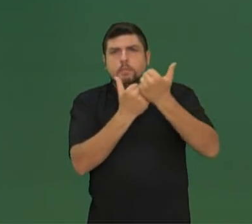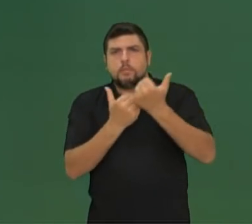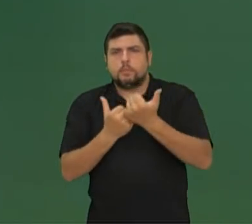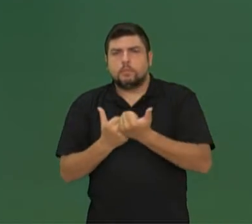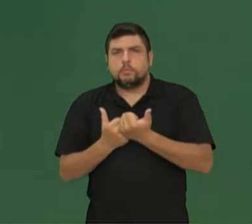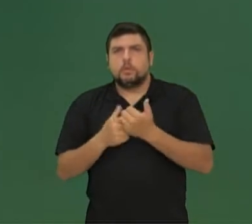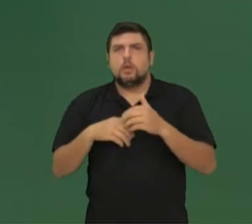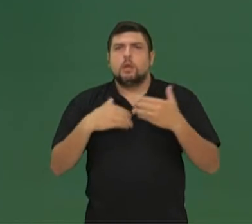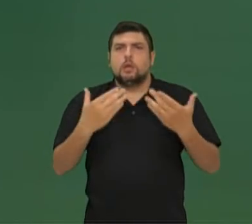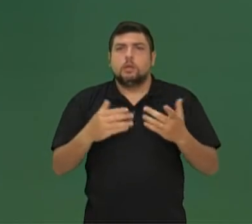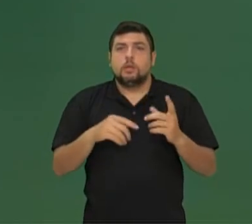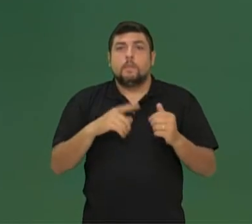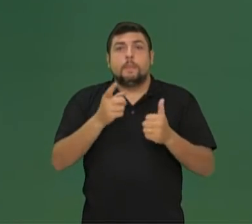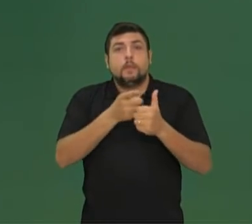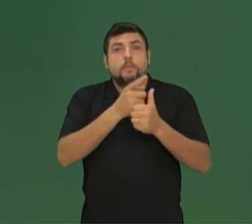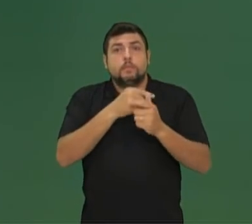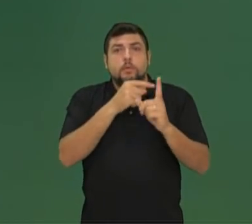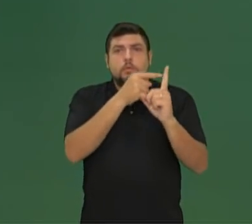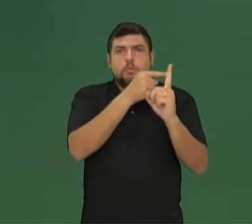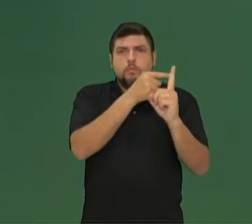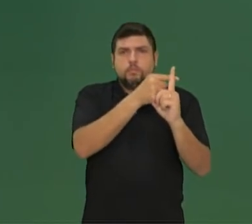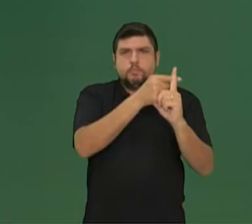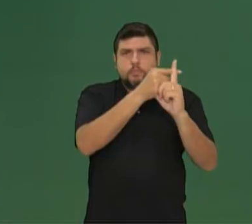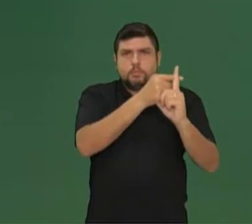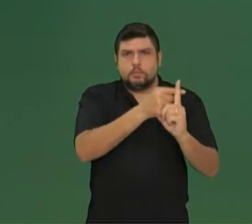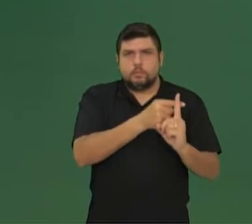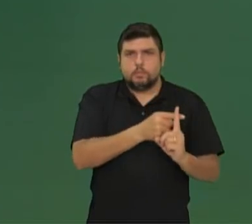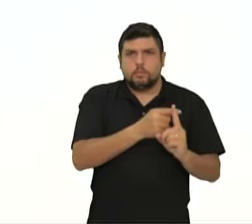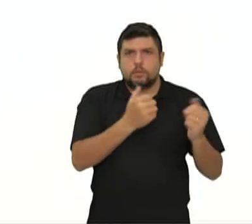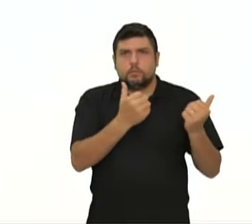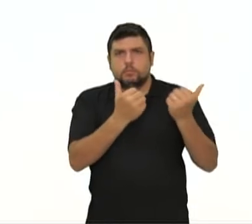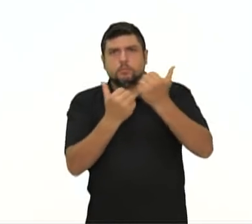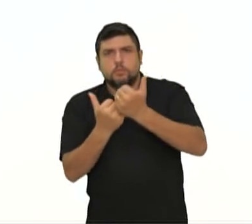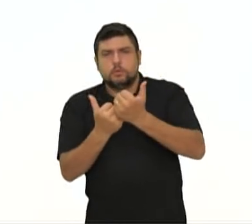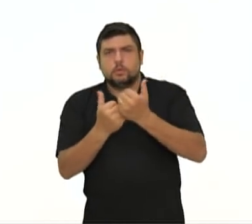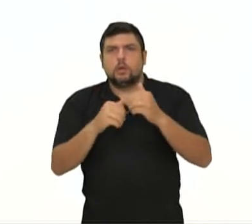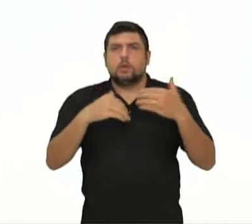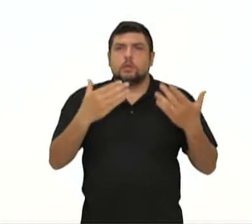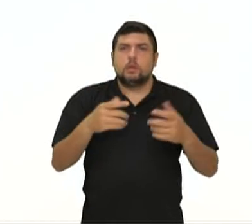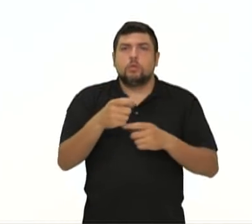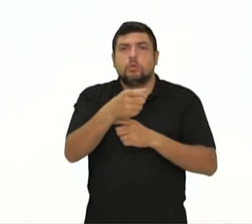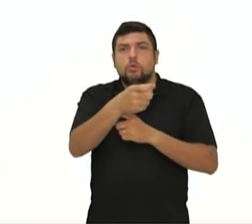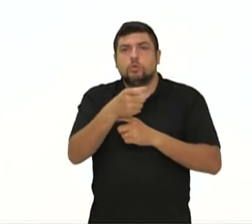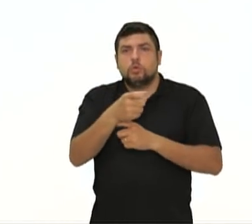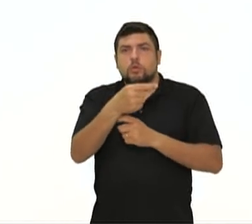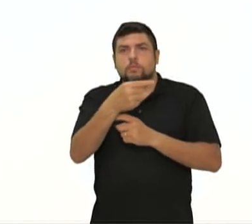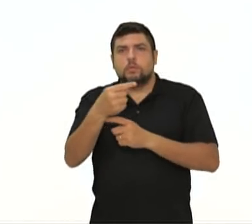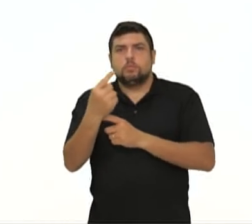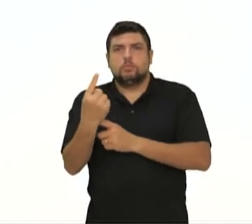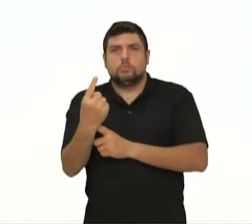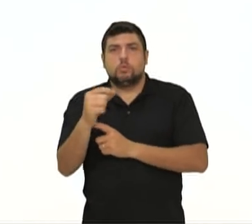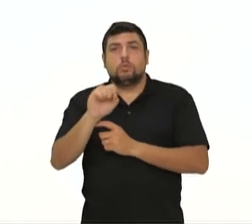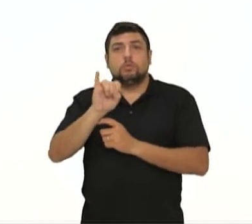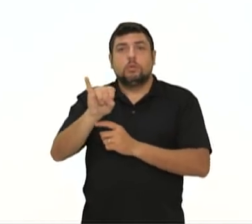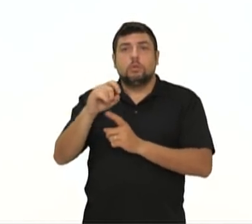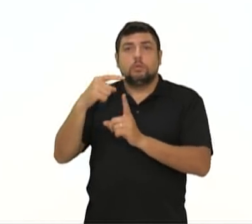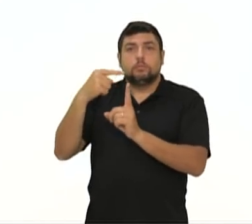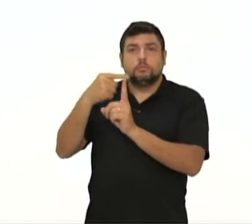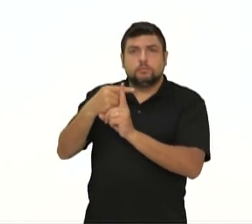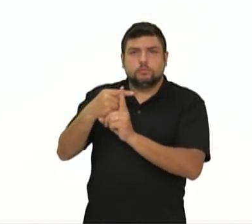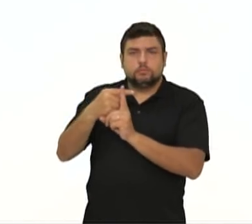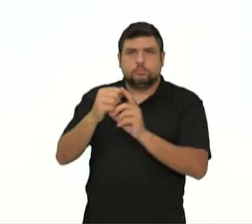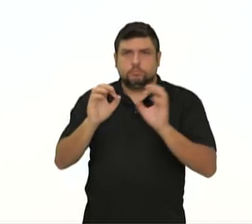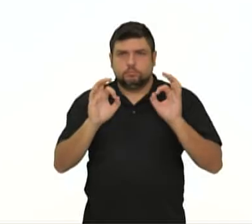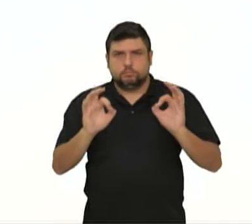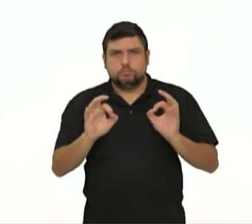valores positivos na minha função. Qual é a função? X menos 1. Se o x menos 1 for positivo, certo?